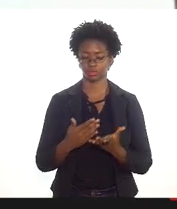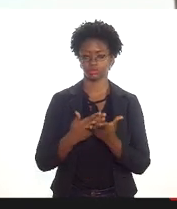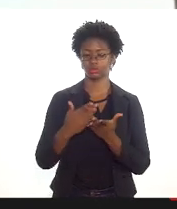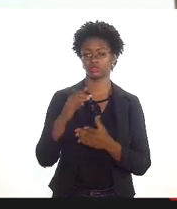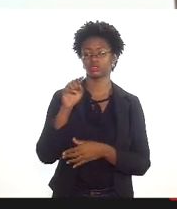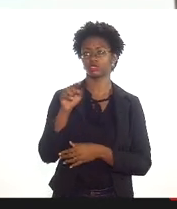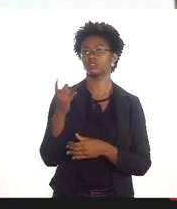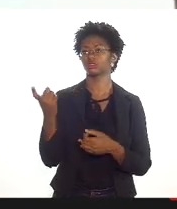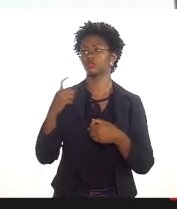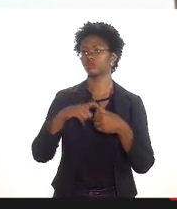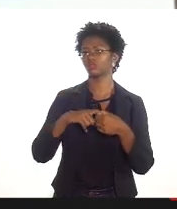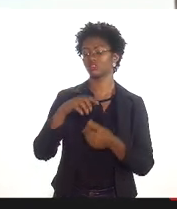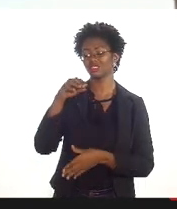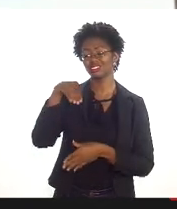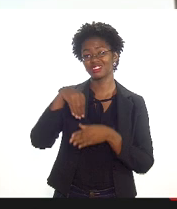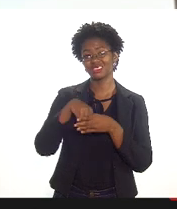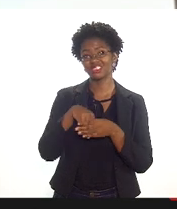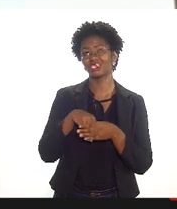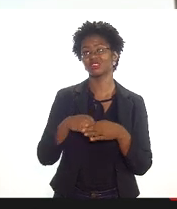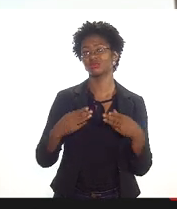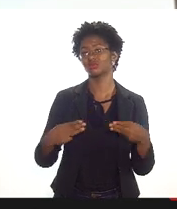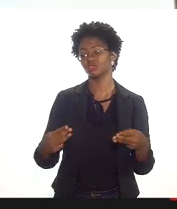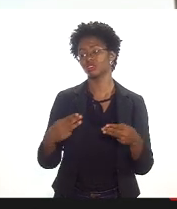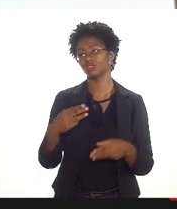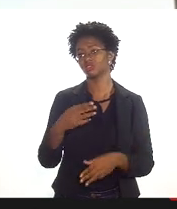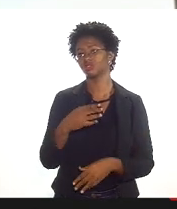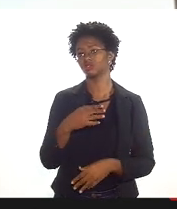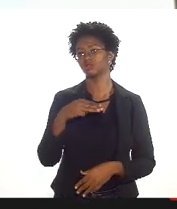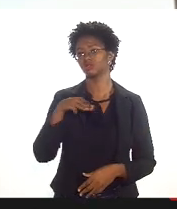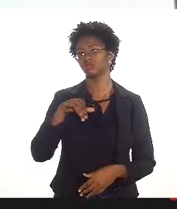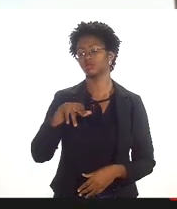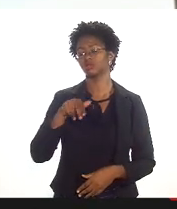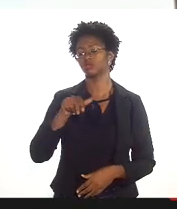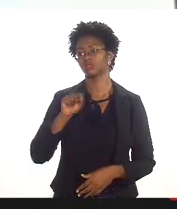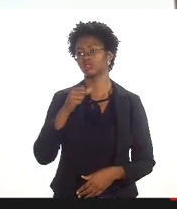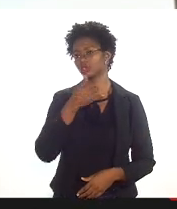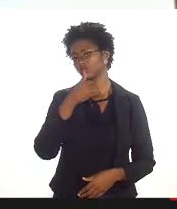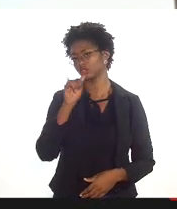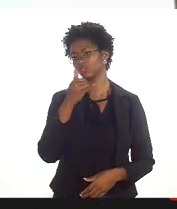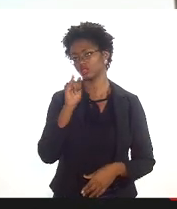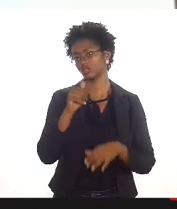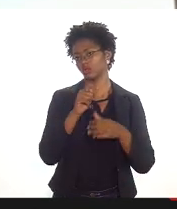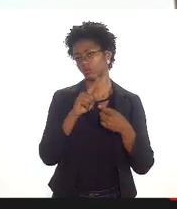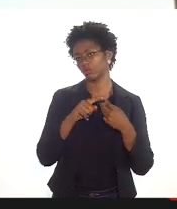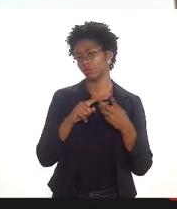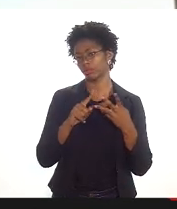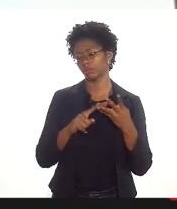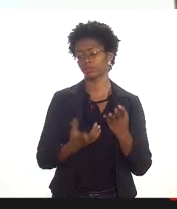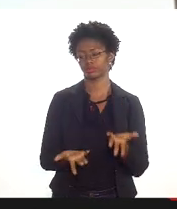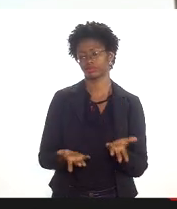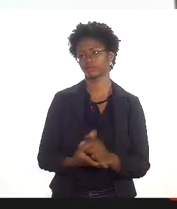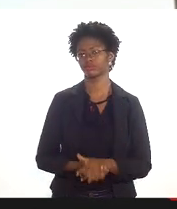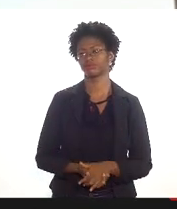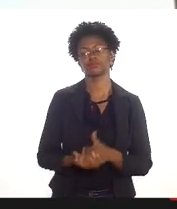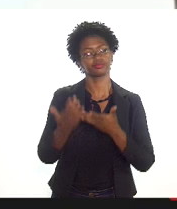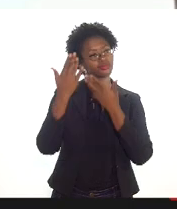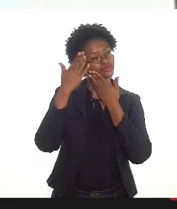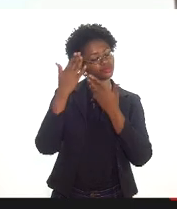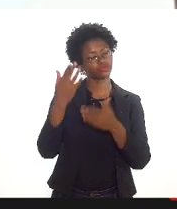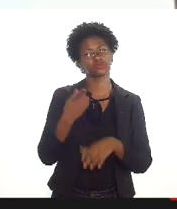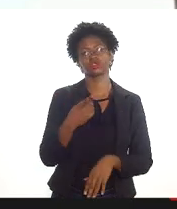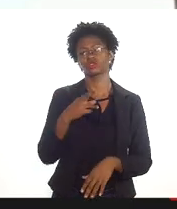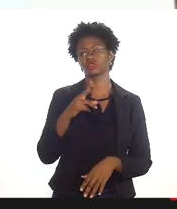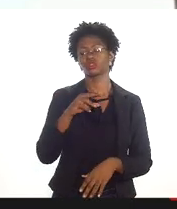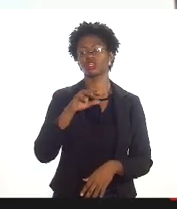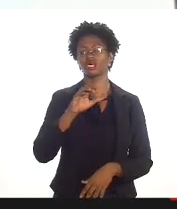dissidência interna do Ministério de Minas e Energia, ANP, etc, etc. Obrigado, doutora Karine.